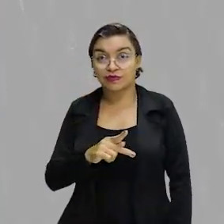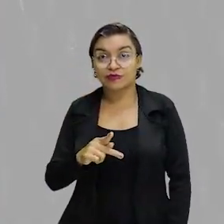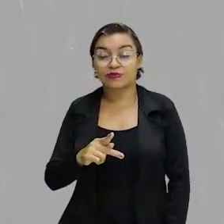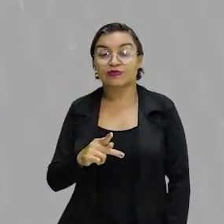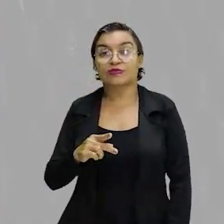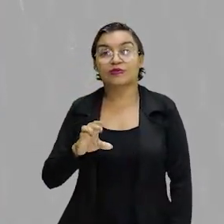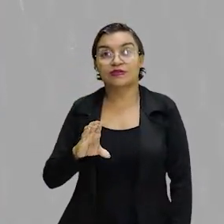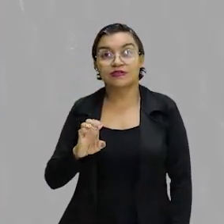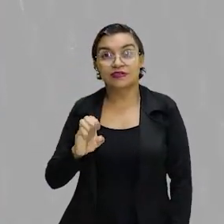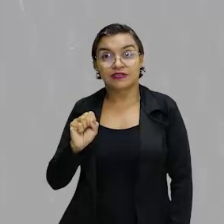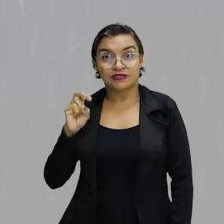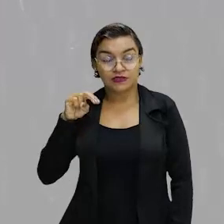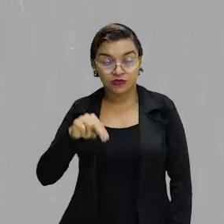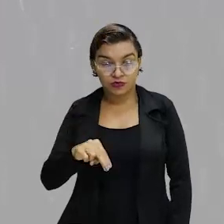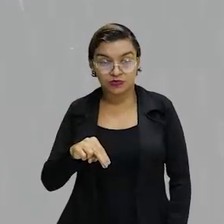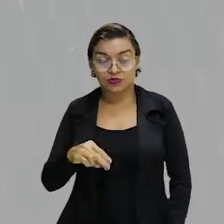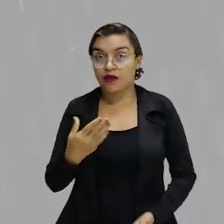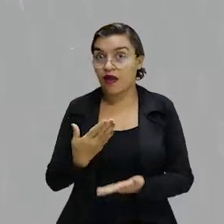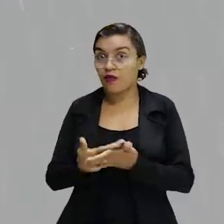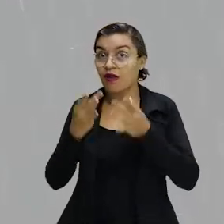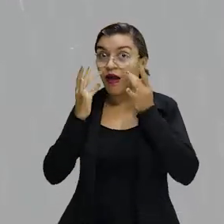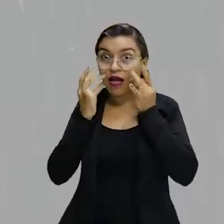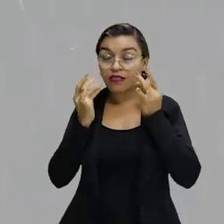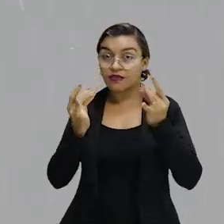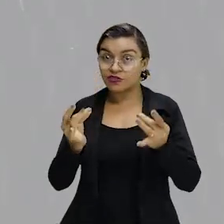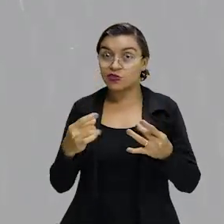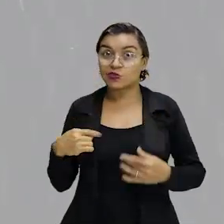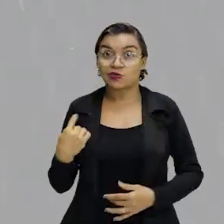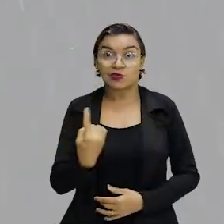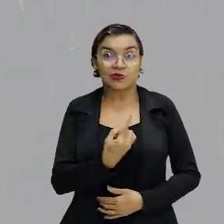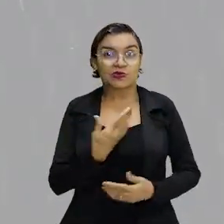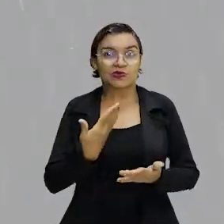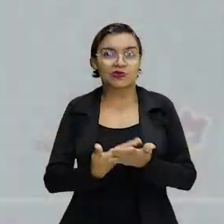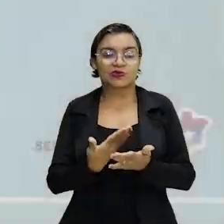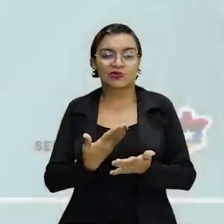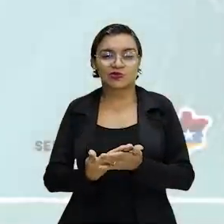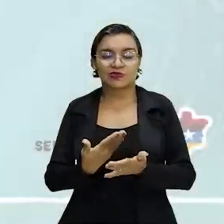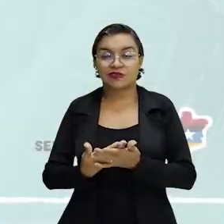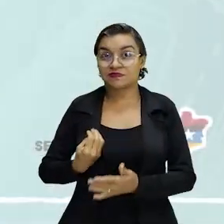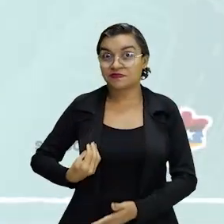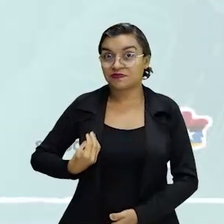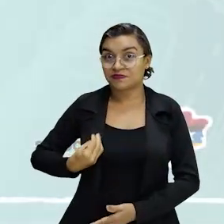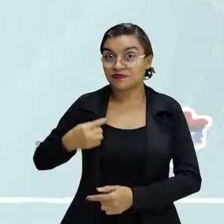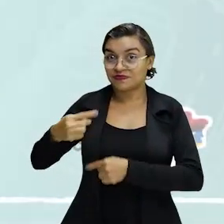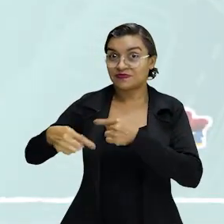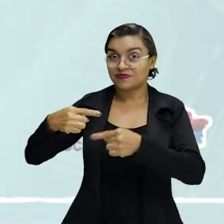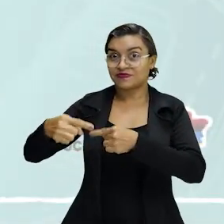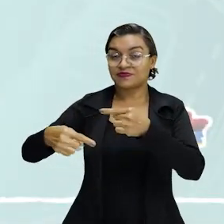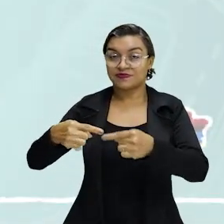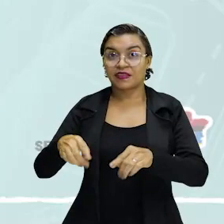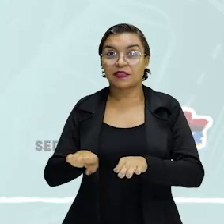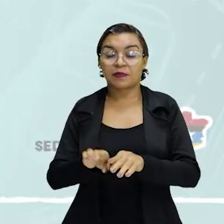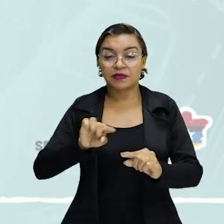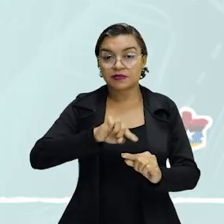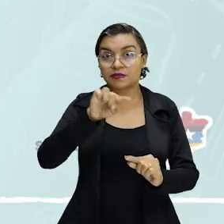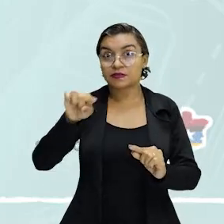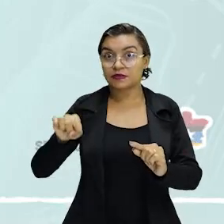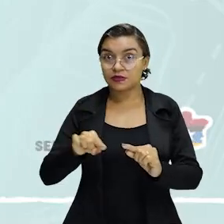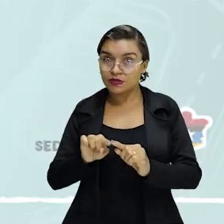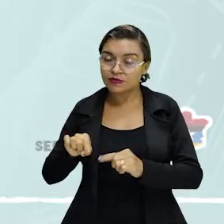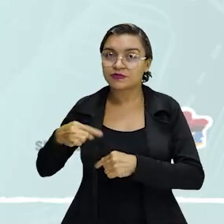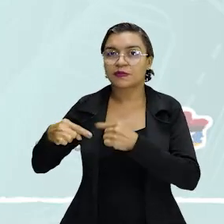Ramos. Nessa aula, fiquem ligados que agora nós vamos estudar reprodução e ciclos reprodutivos. Em